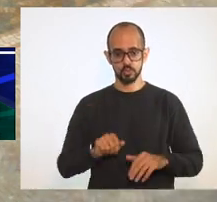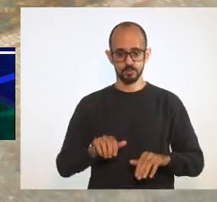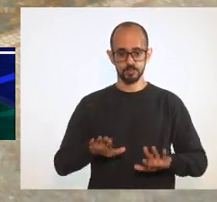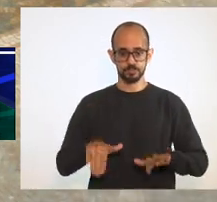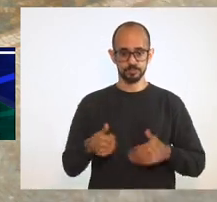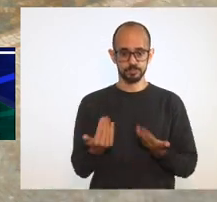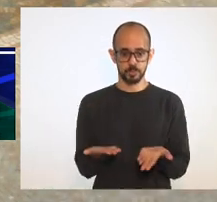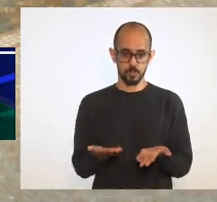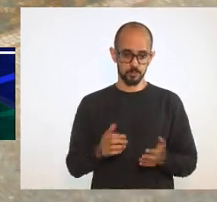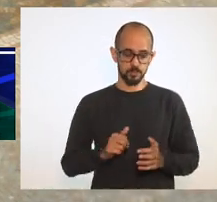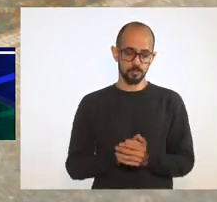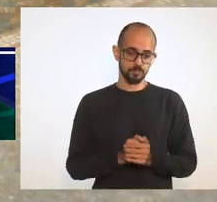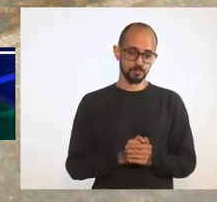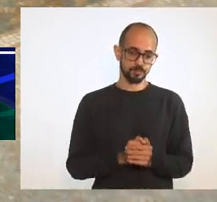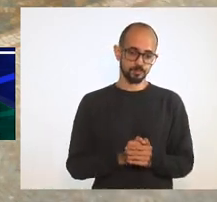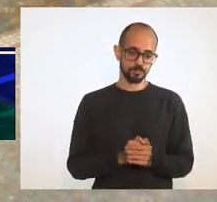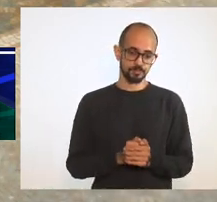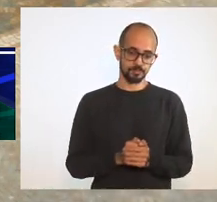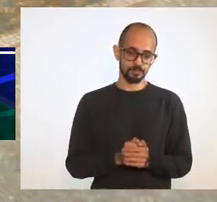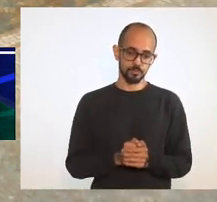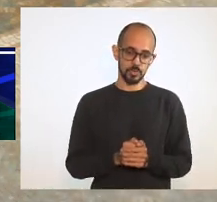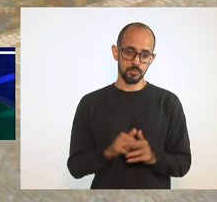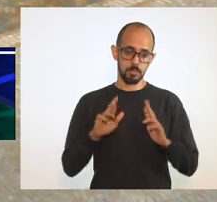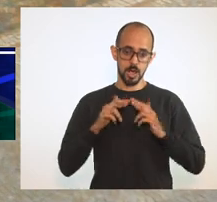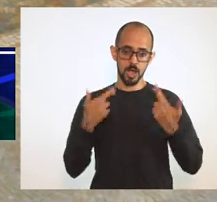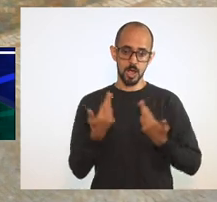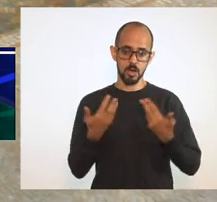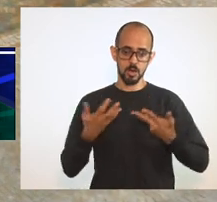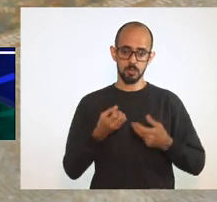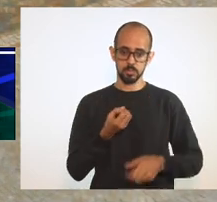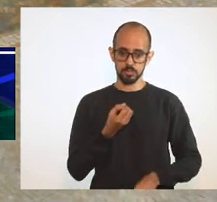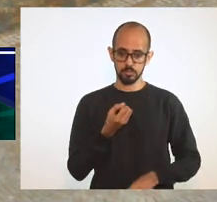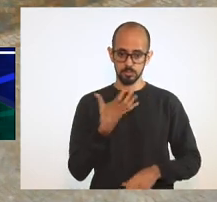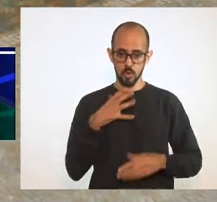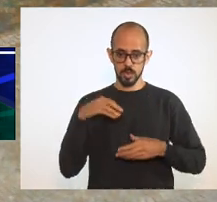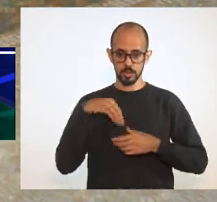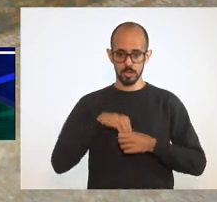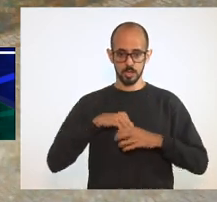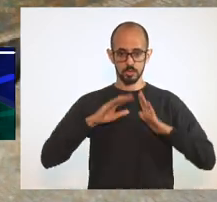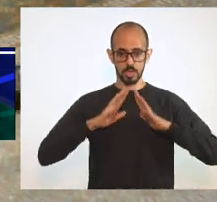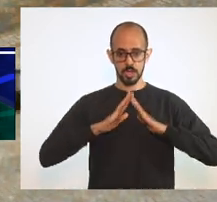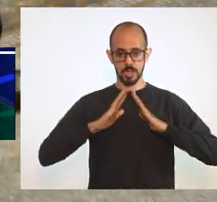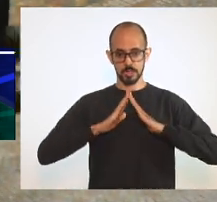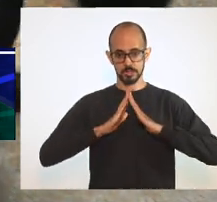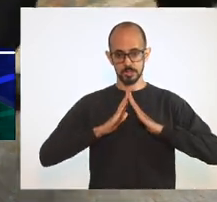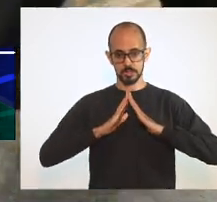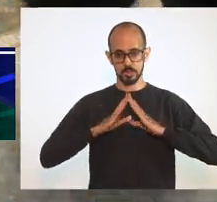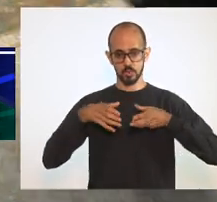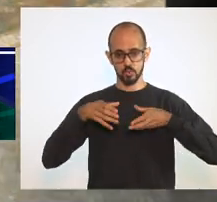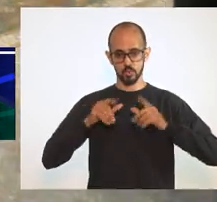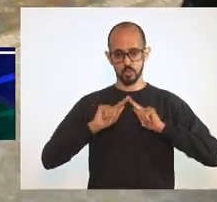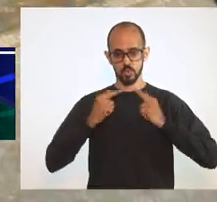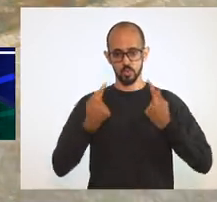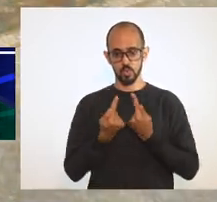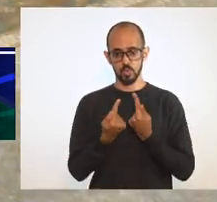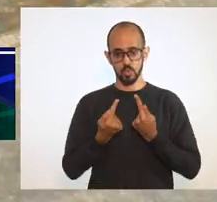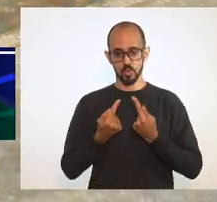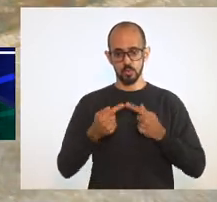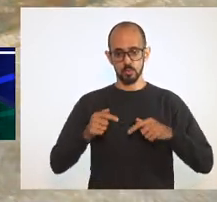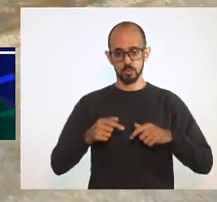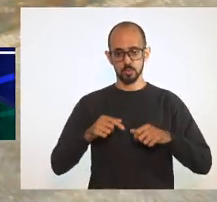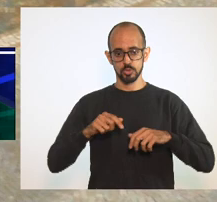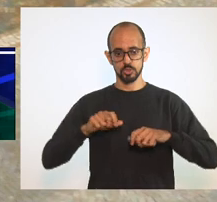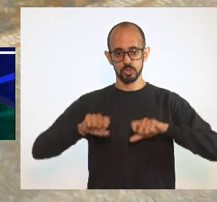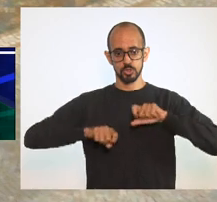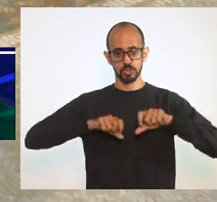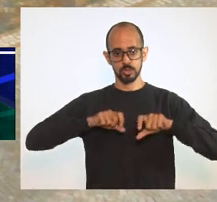Presidente, tivemos uma excelente reunião aqui dentro da casa. Era um grupo de motoboys, né, do estado do